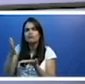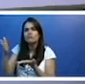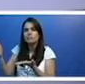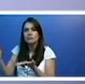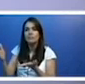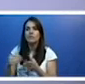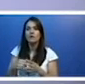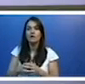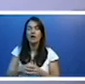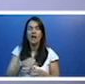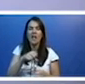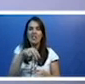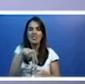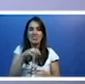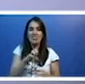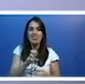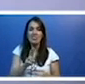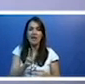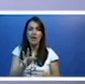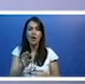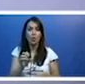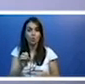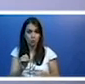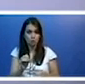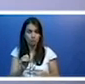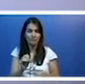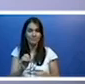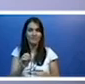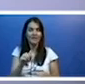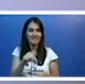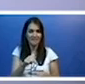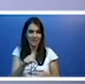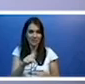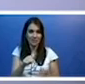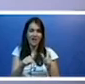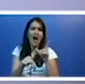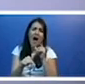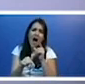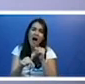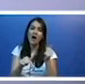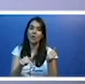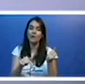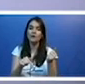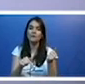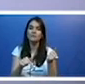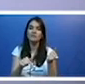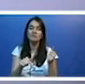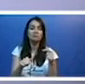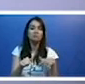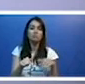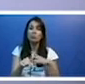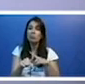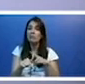que são neutras, elas ficam aqui no valor 7. No caso, por exemplo, a água, ela tem a sua